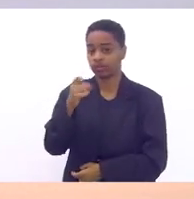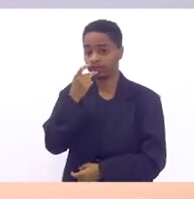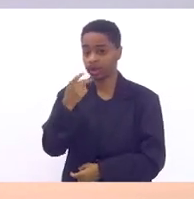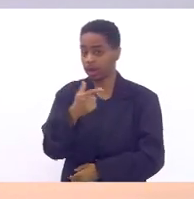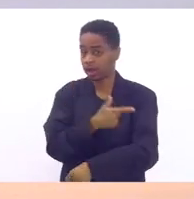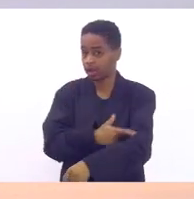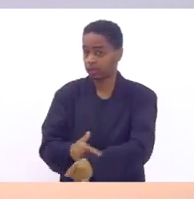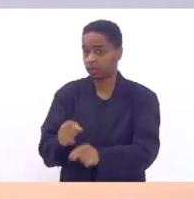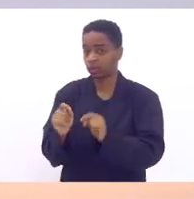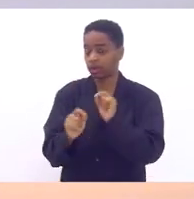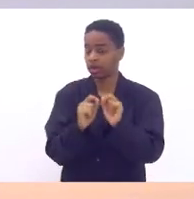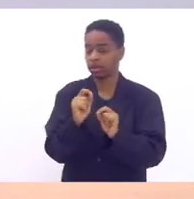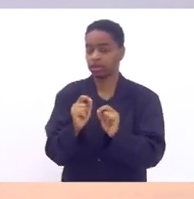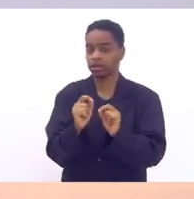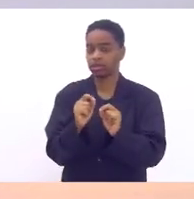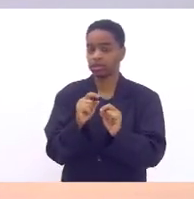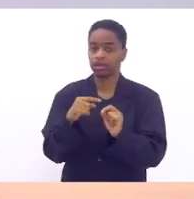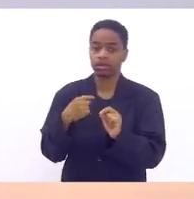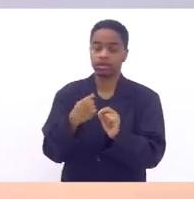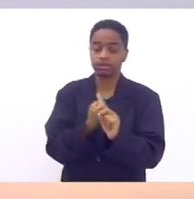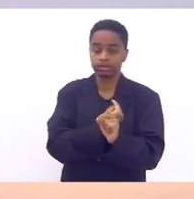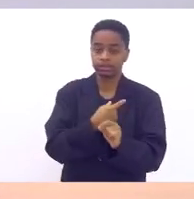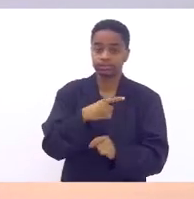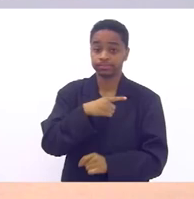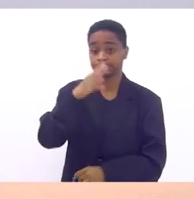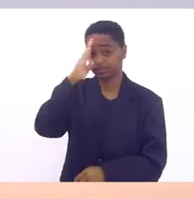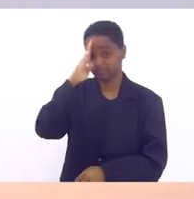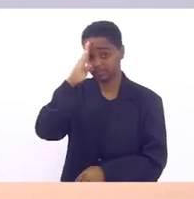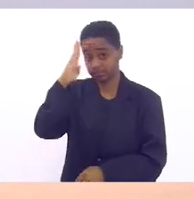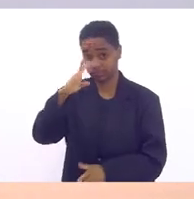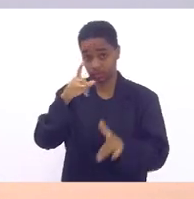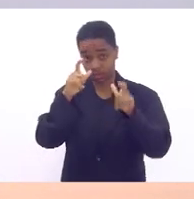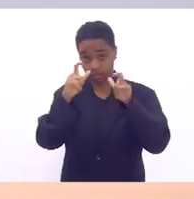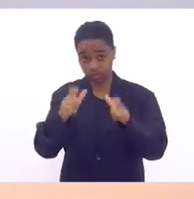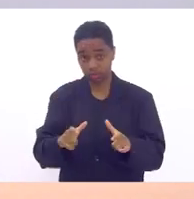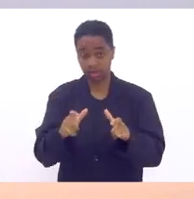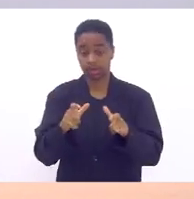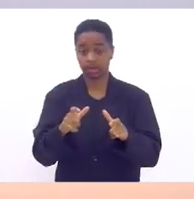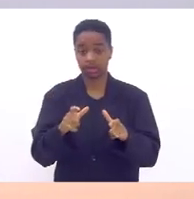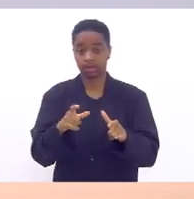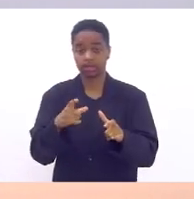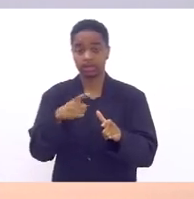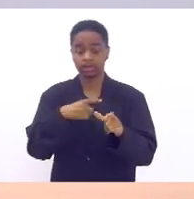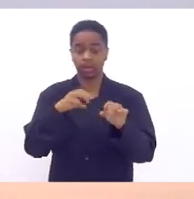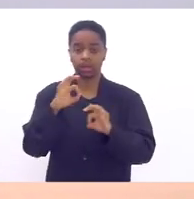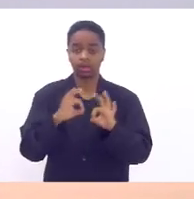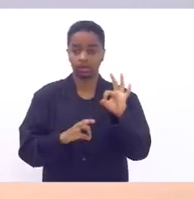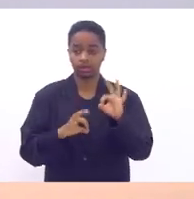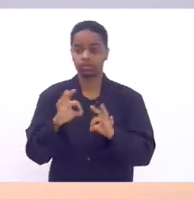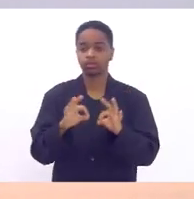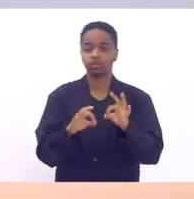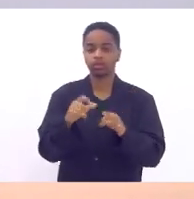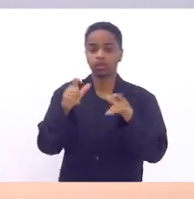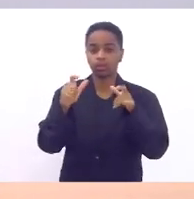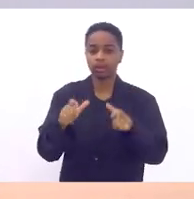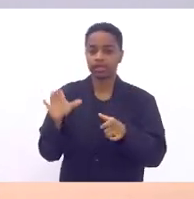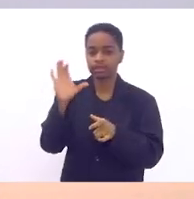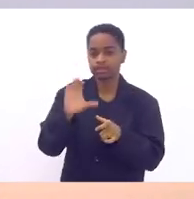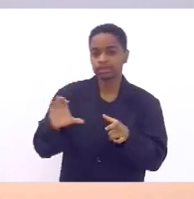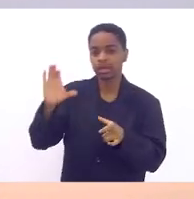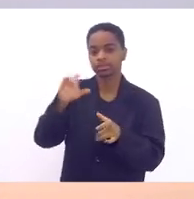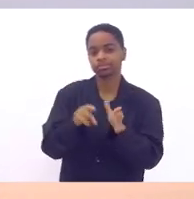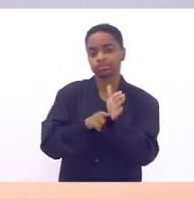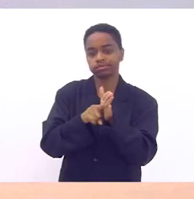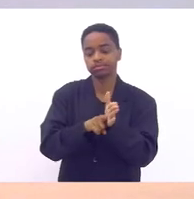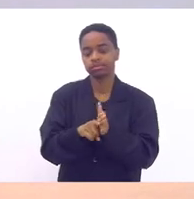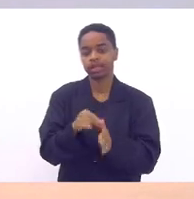falando aqui é que nós temos sobretudo nos locais onde estão instalados esses parques científicos de pesquisa como